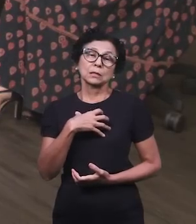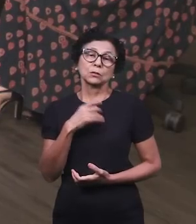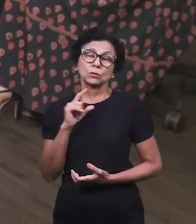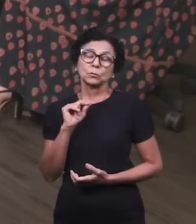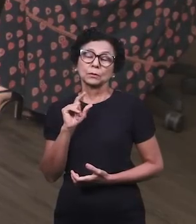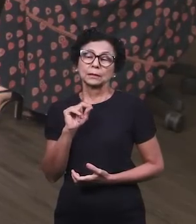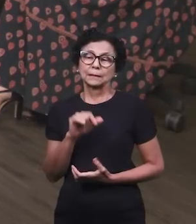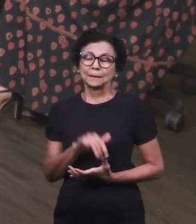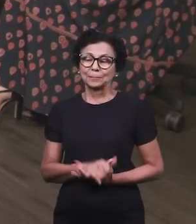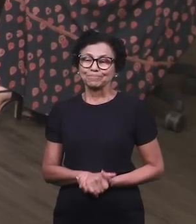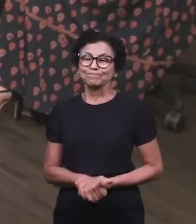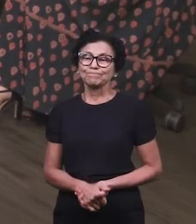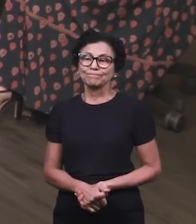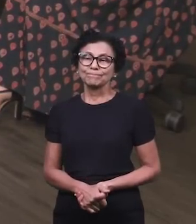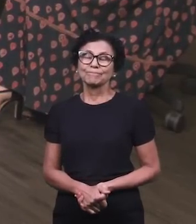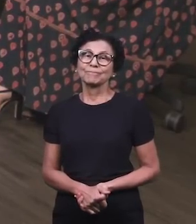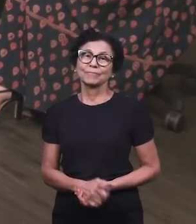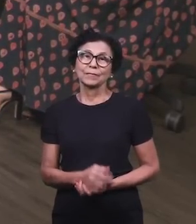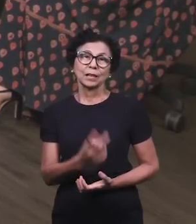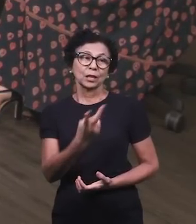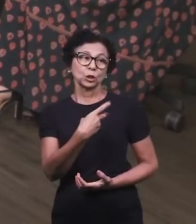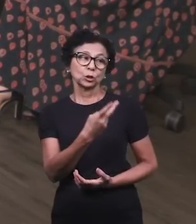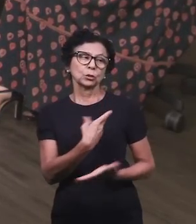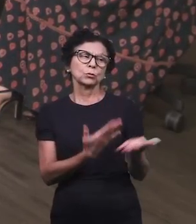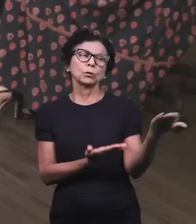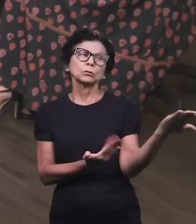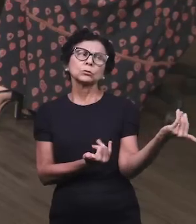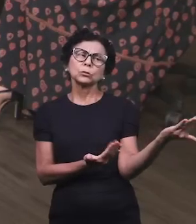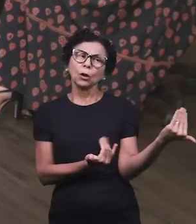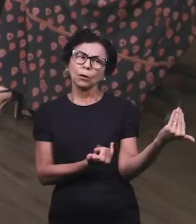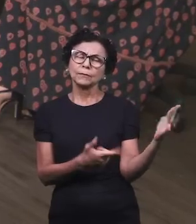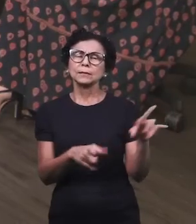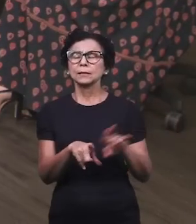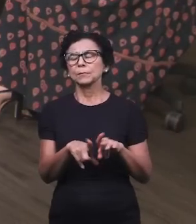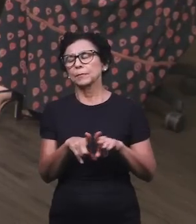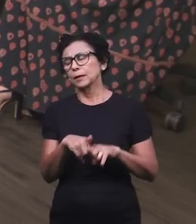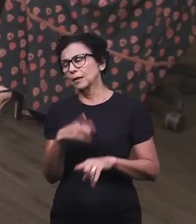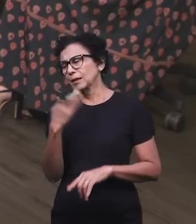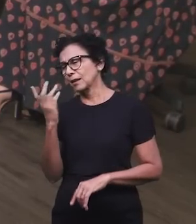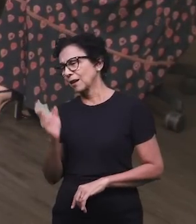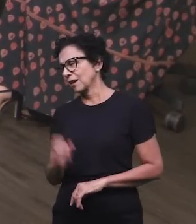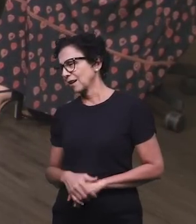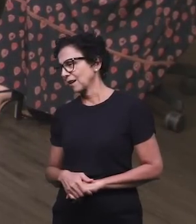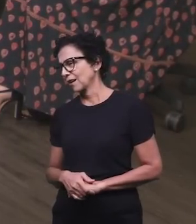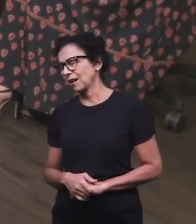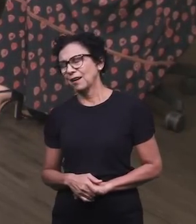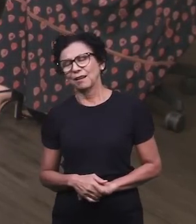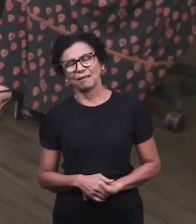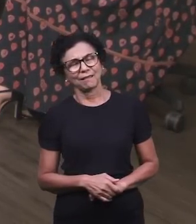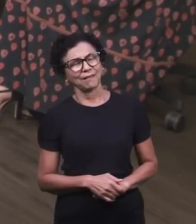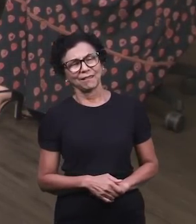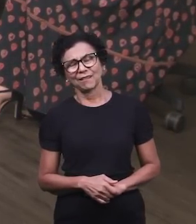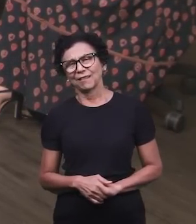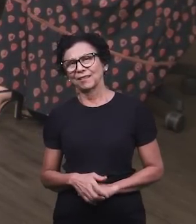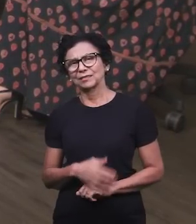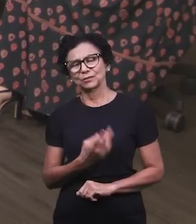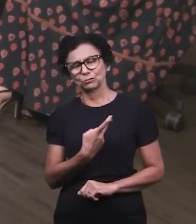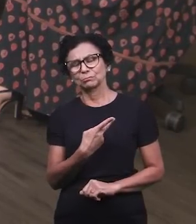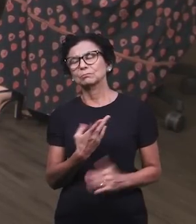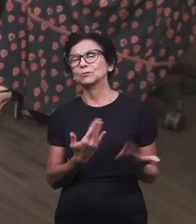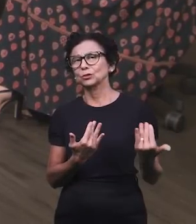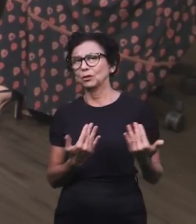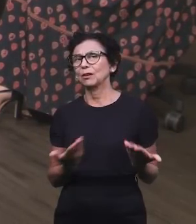falar que nós somos também jovens. Mas ele não falou. Né? Vamos ver se num outro ele fala. Nós somos